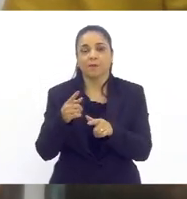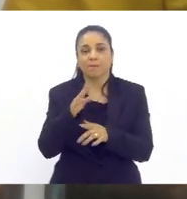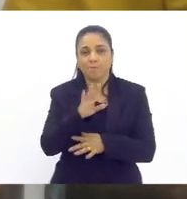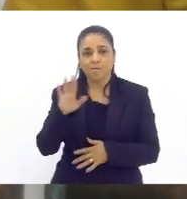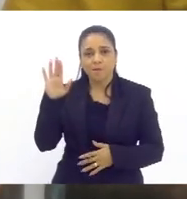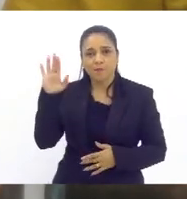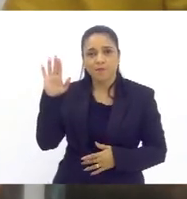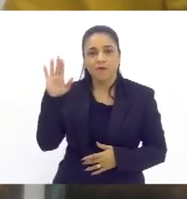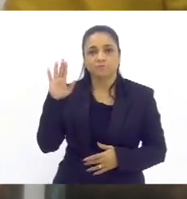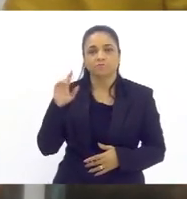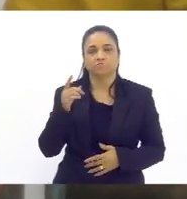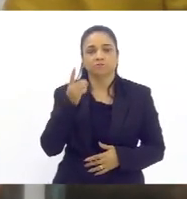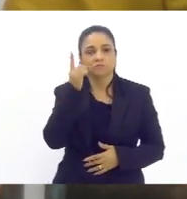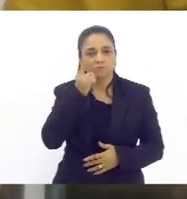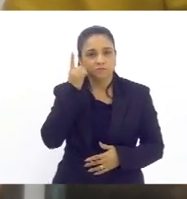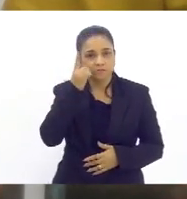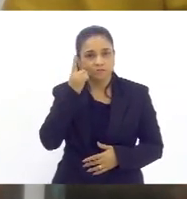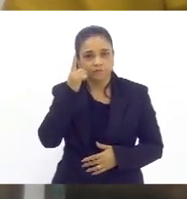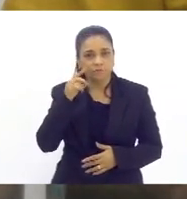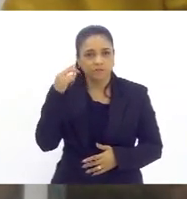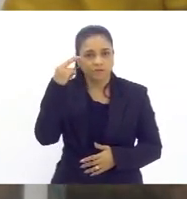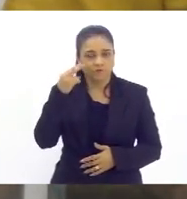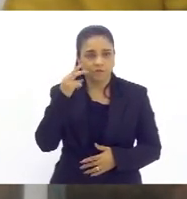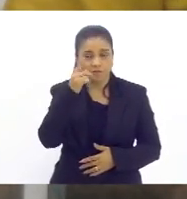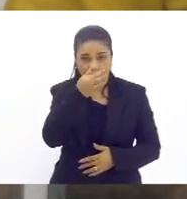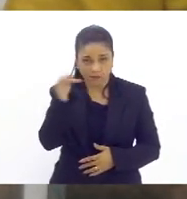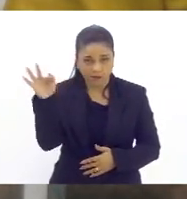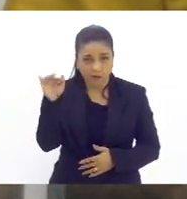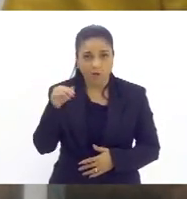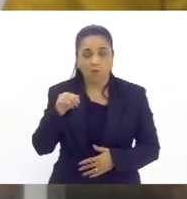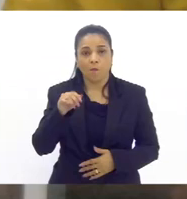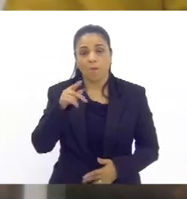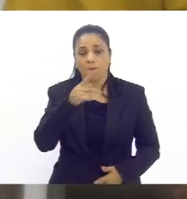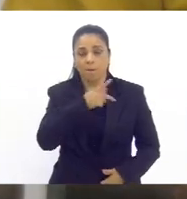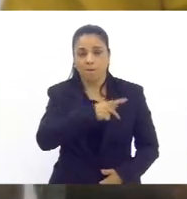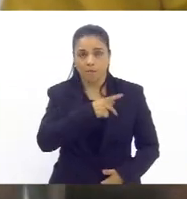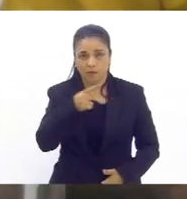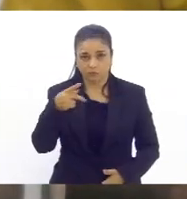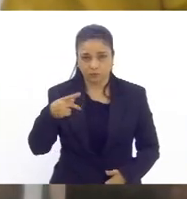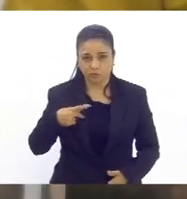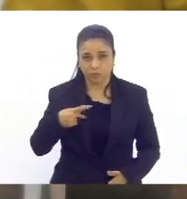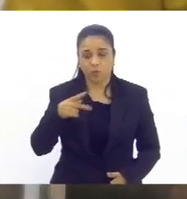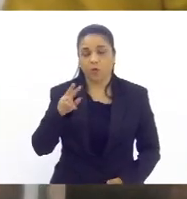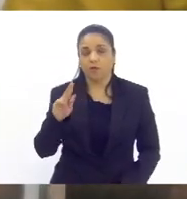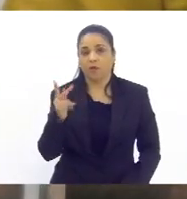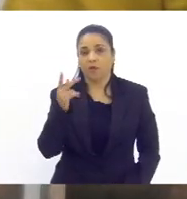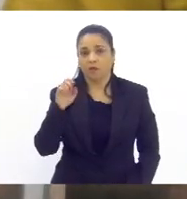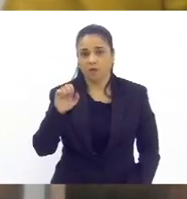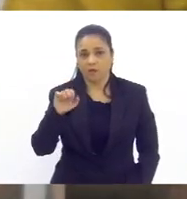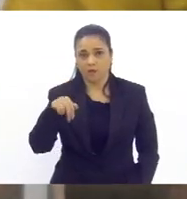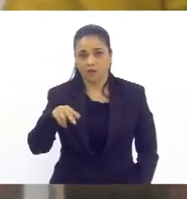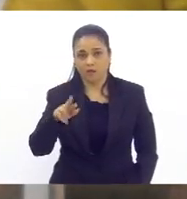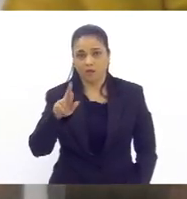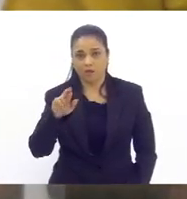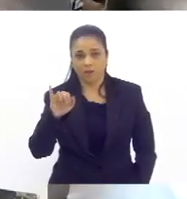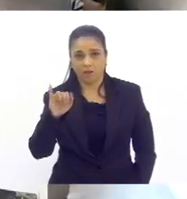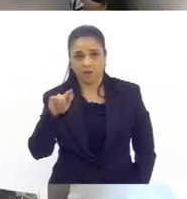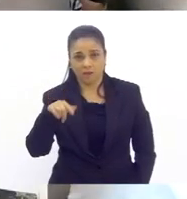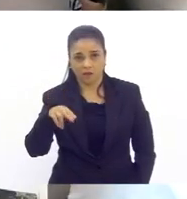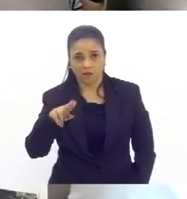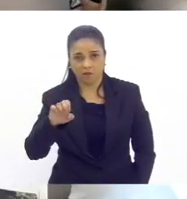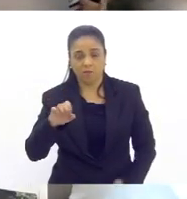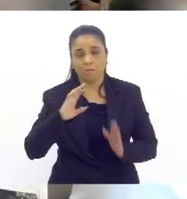Pastor Henrique Vieira quem tá representando tá lá na ponta nosso companheiro pastor Henrique do pessoal também